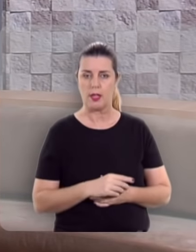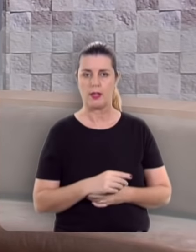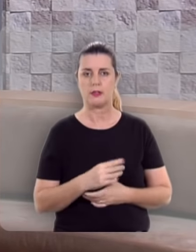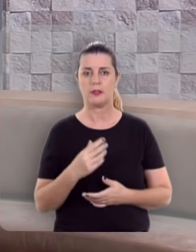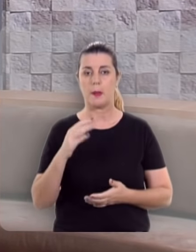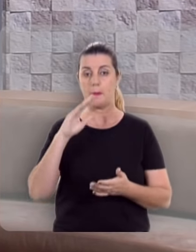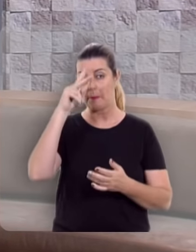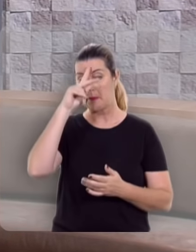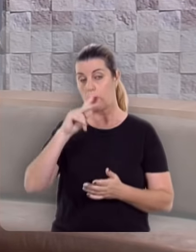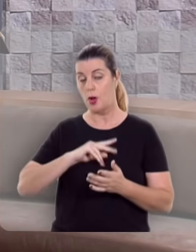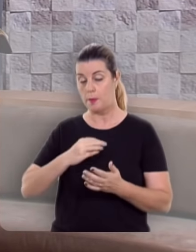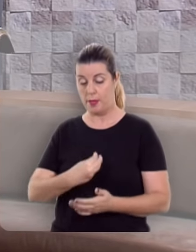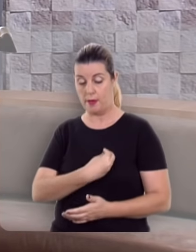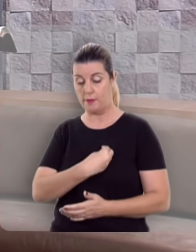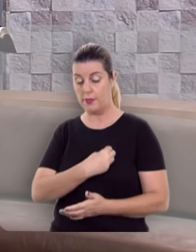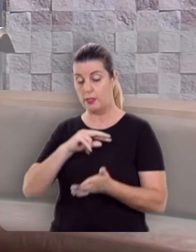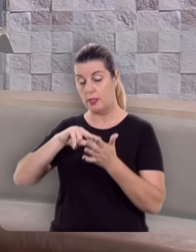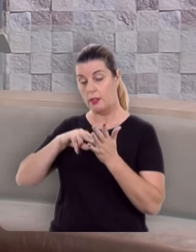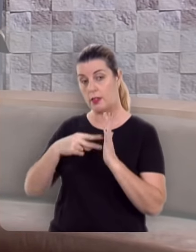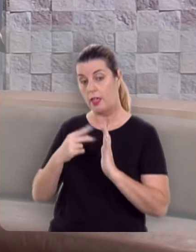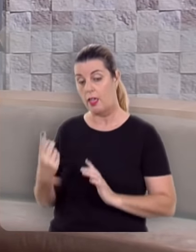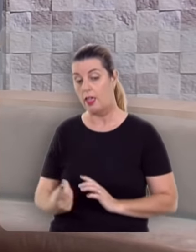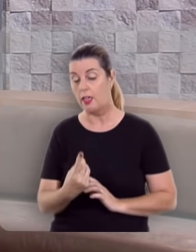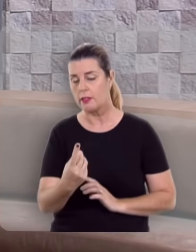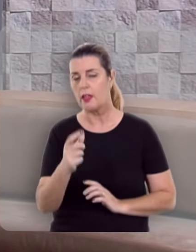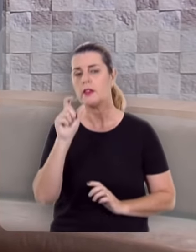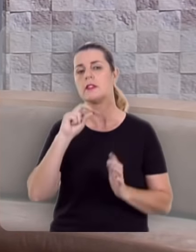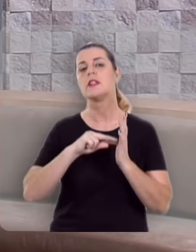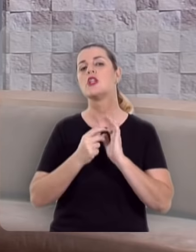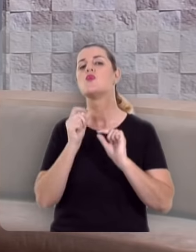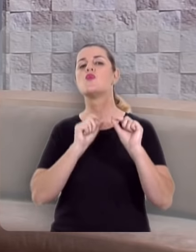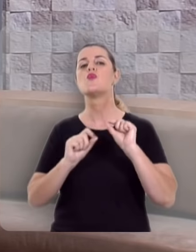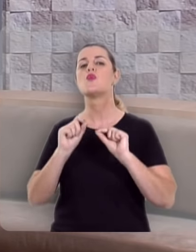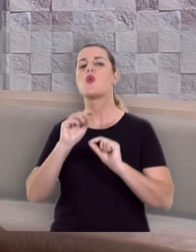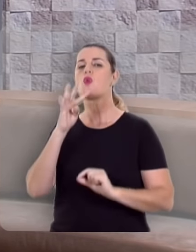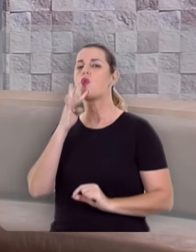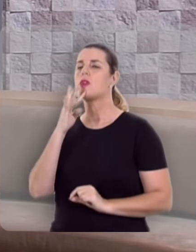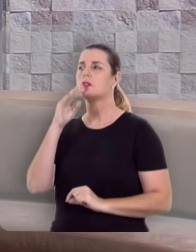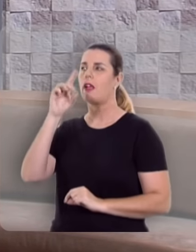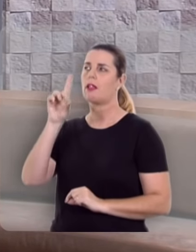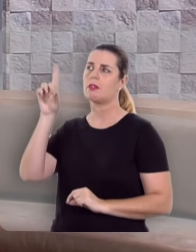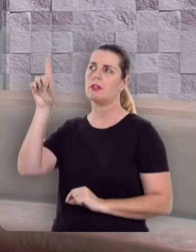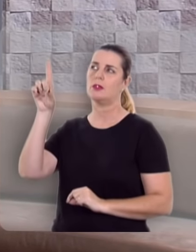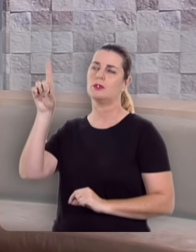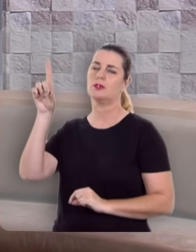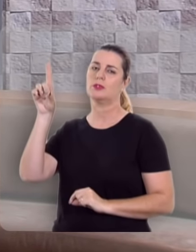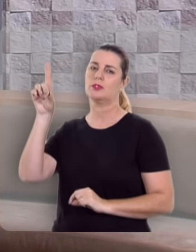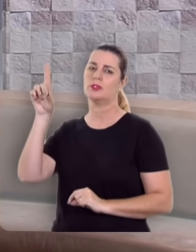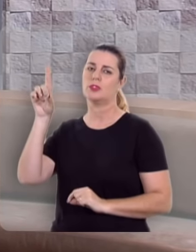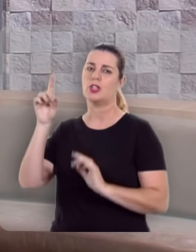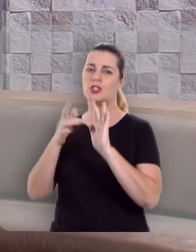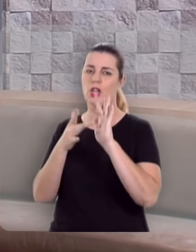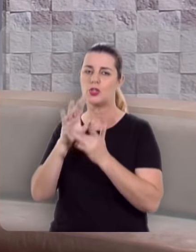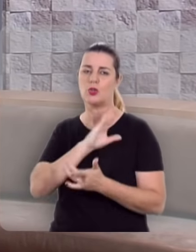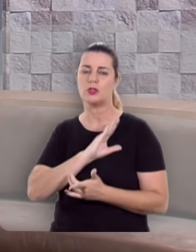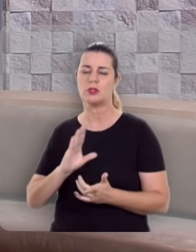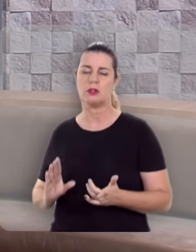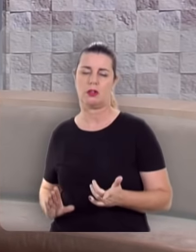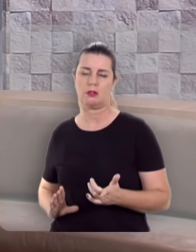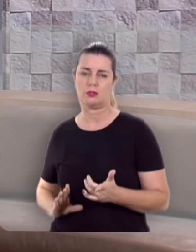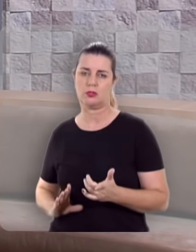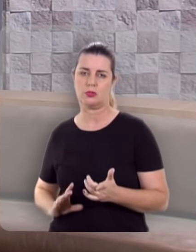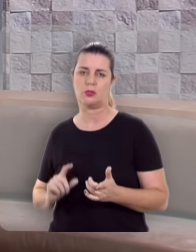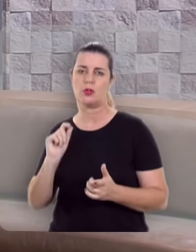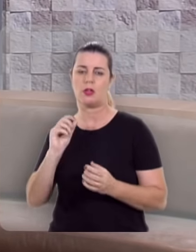verdade, conforme disse Jesus em João 17,3, a própria essência da vida